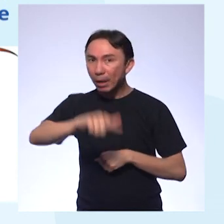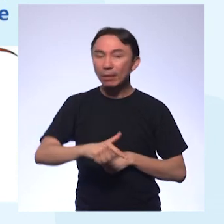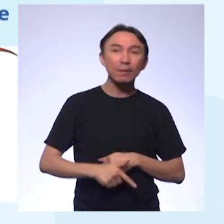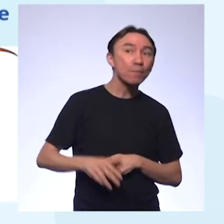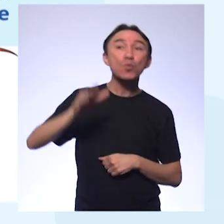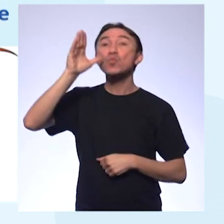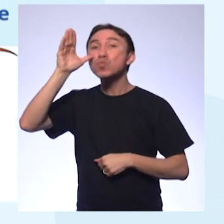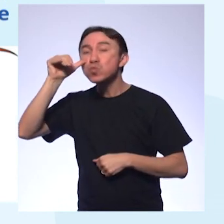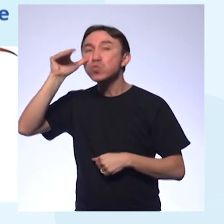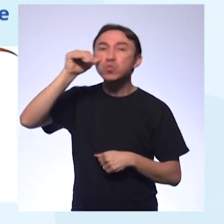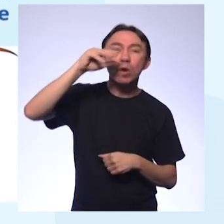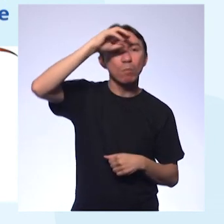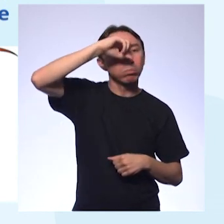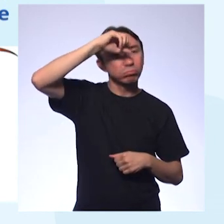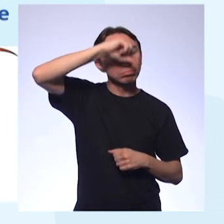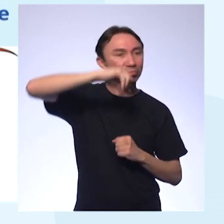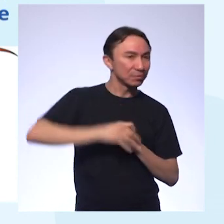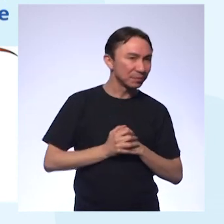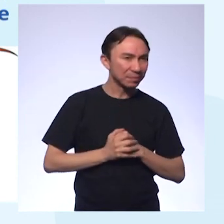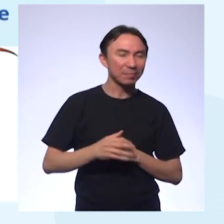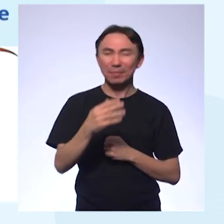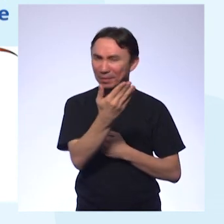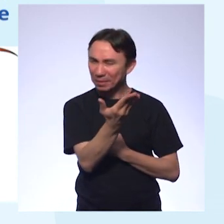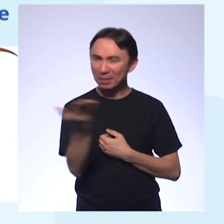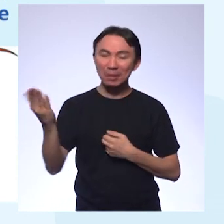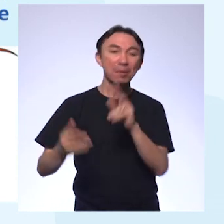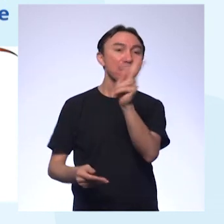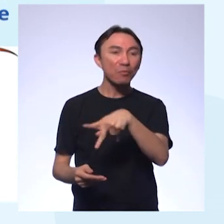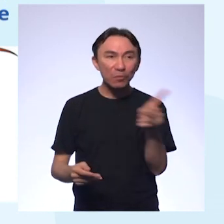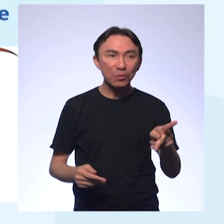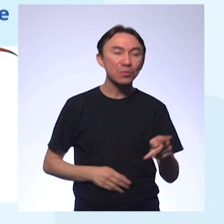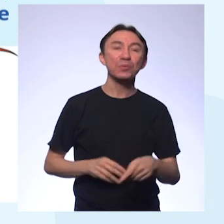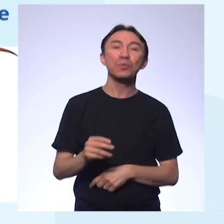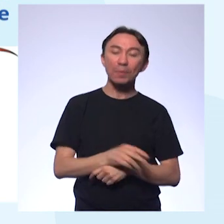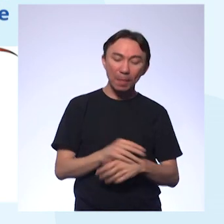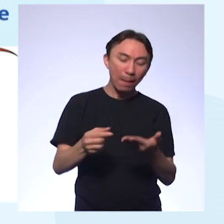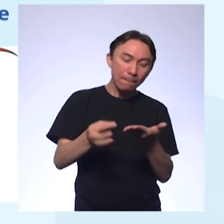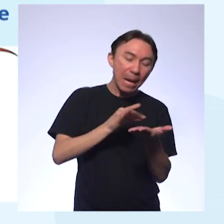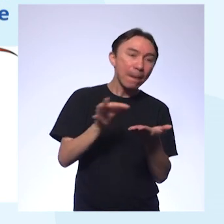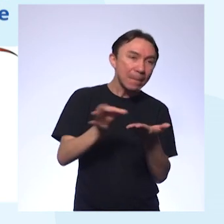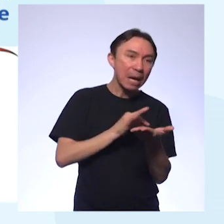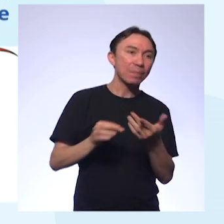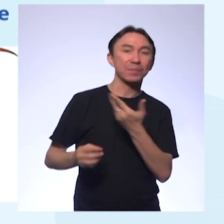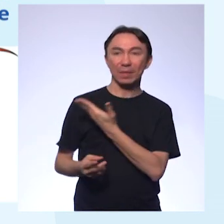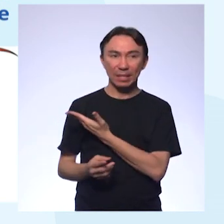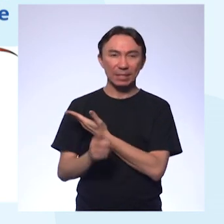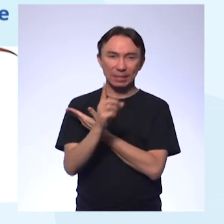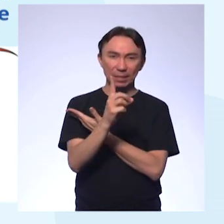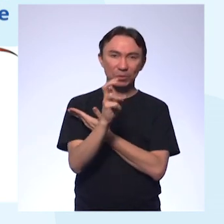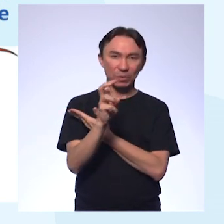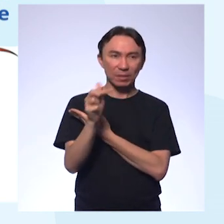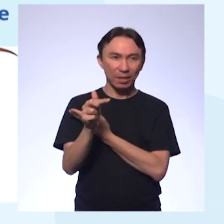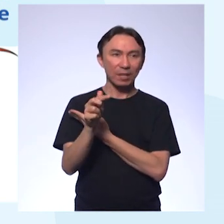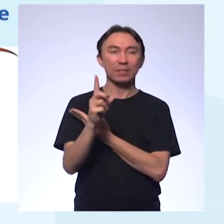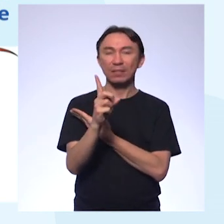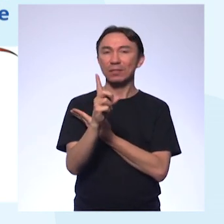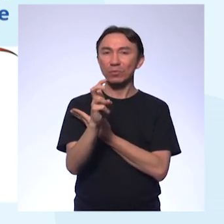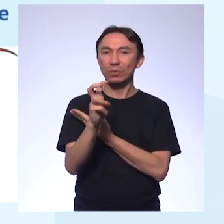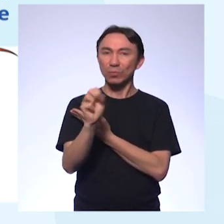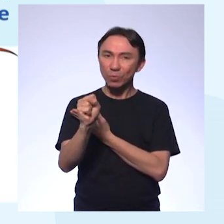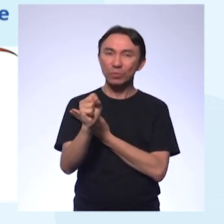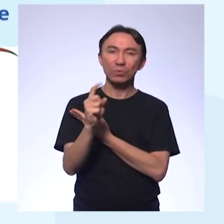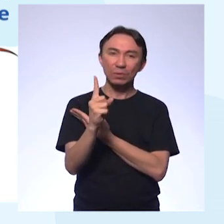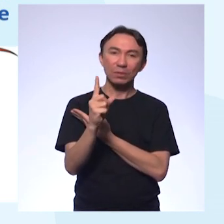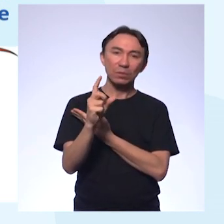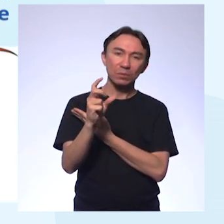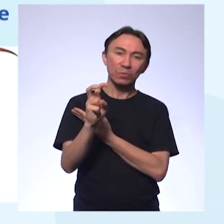estão acompanhando as aulas, as páginas são 157, 158, 159